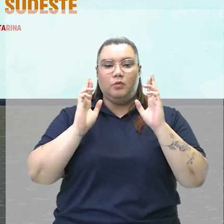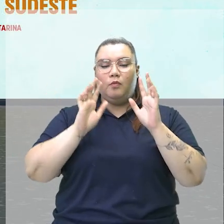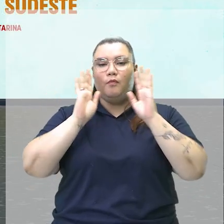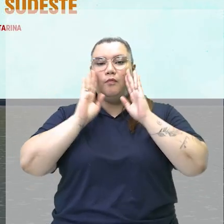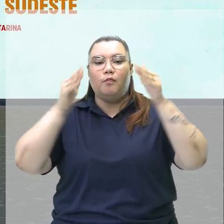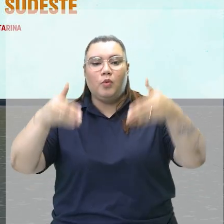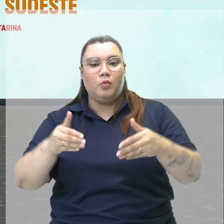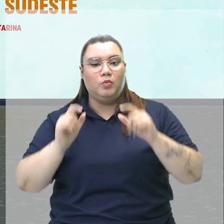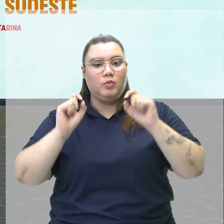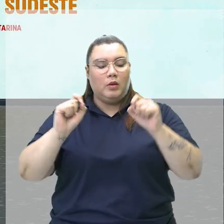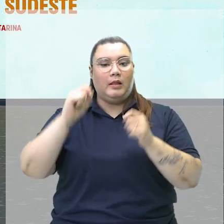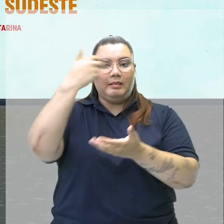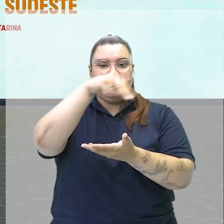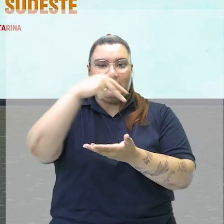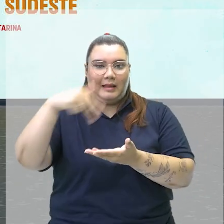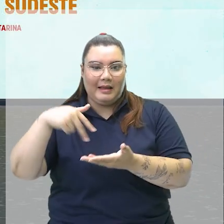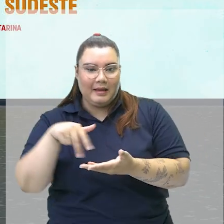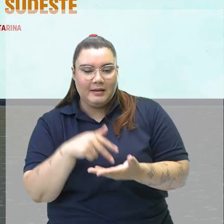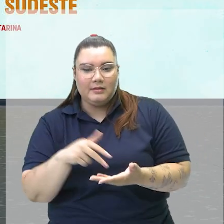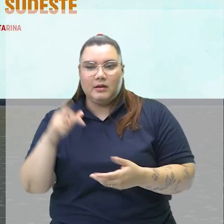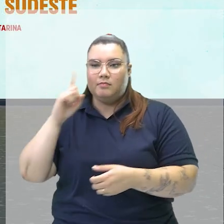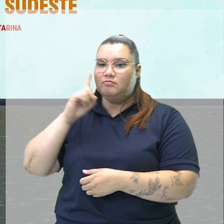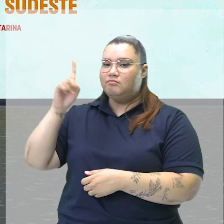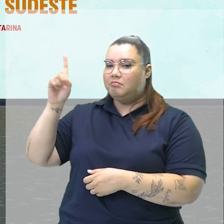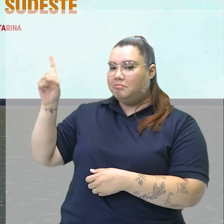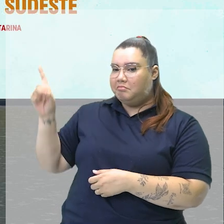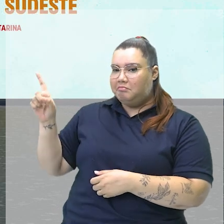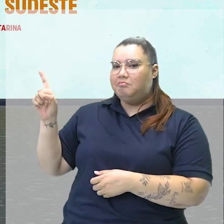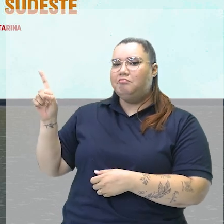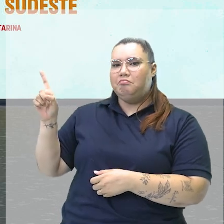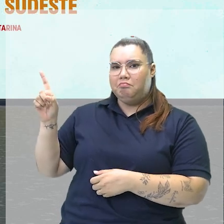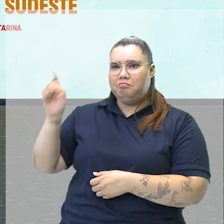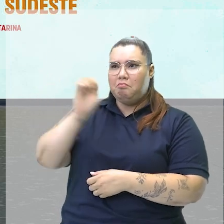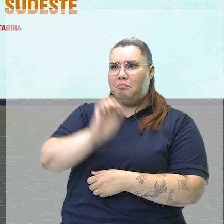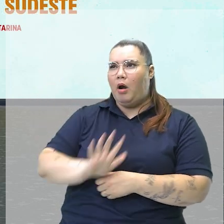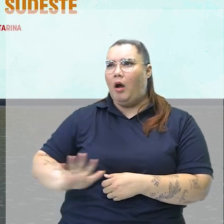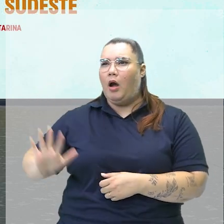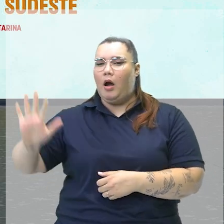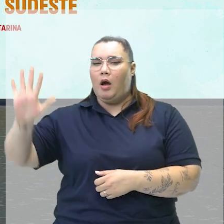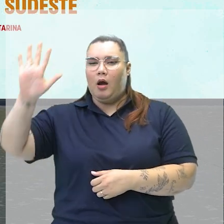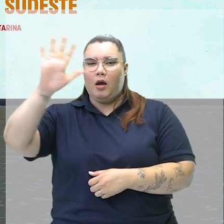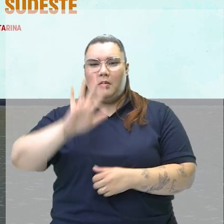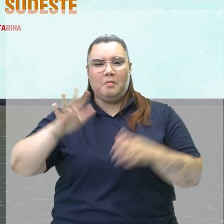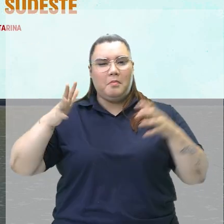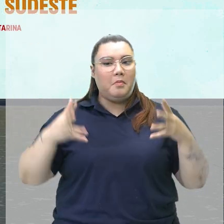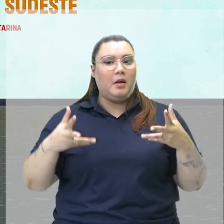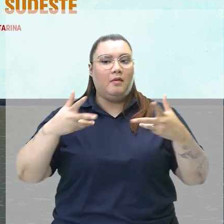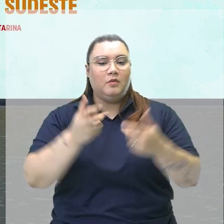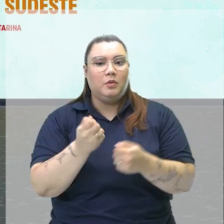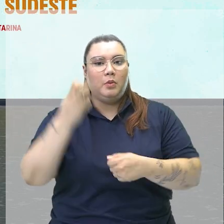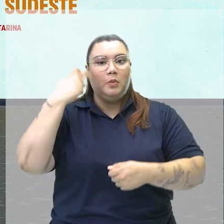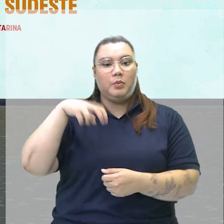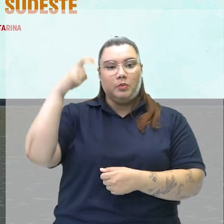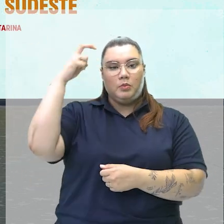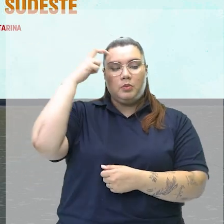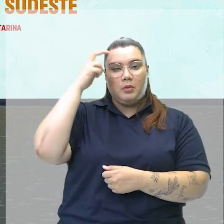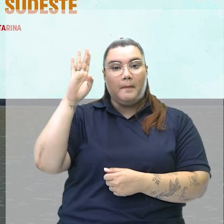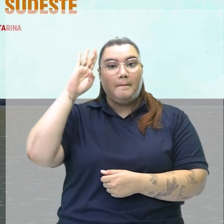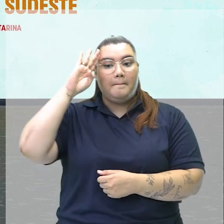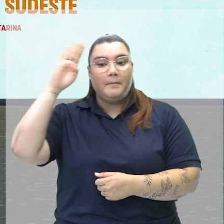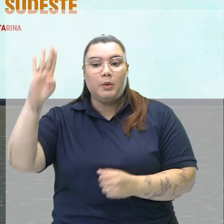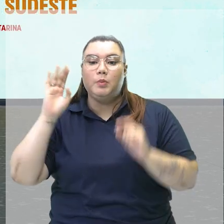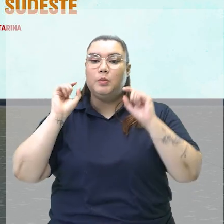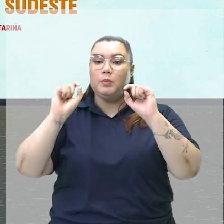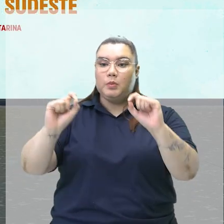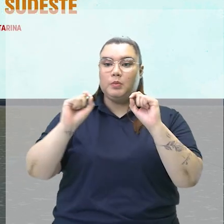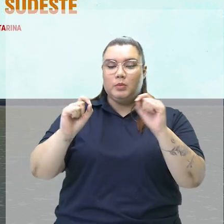quê? Das danças. E vocês viram que o nosso país é riquíssimo, né, na questão da cultura, principalmente